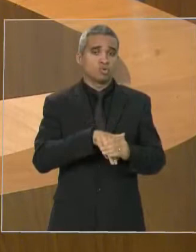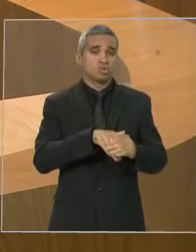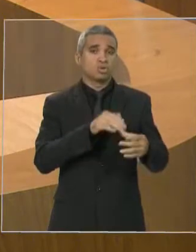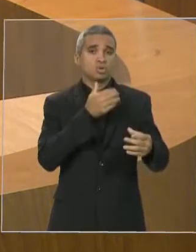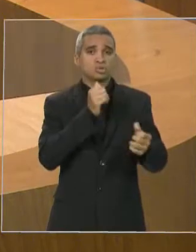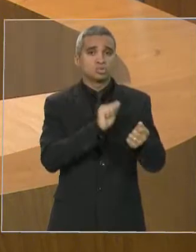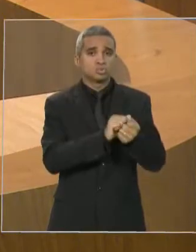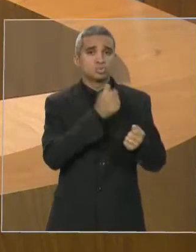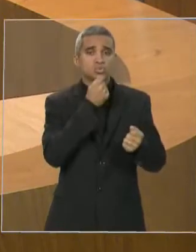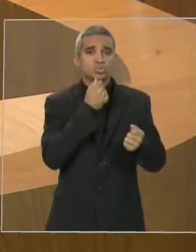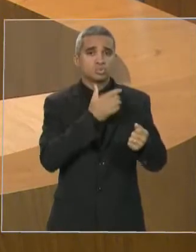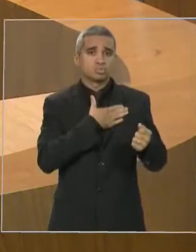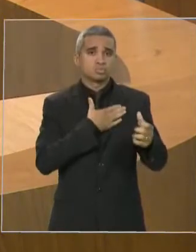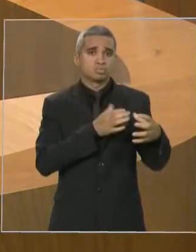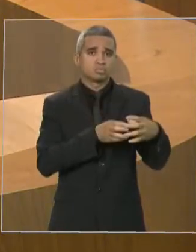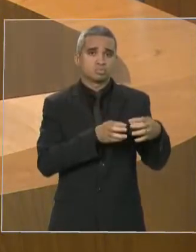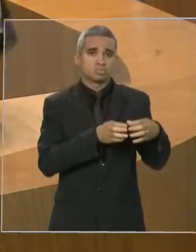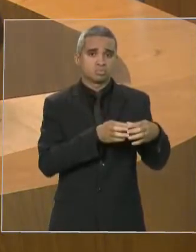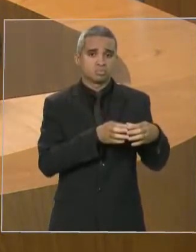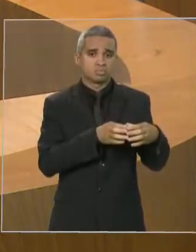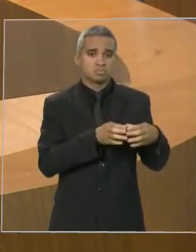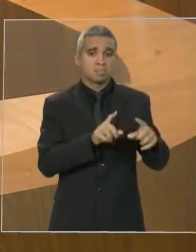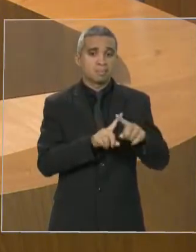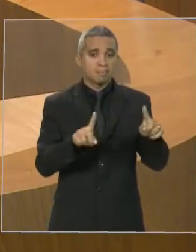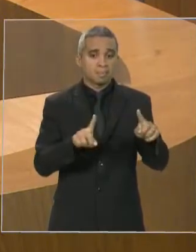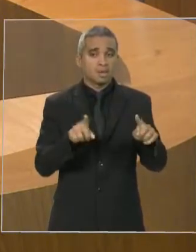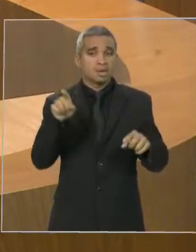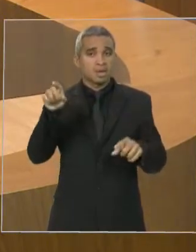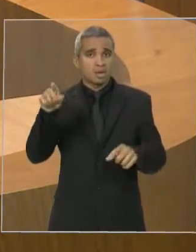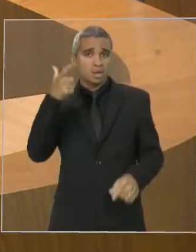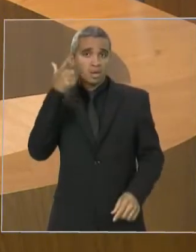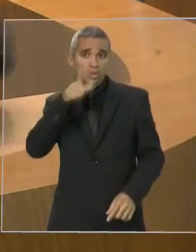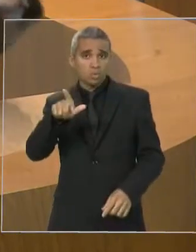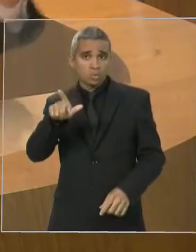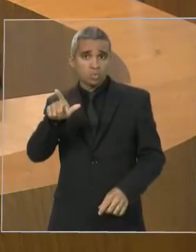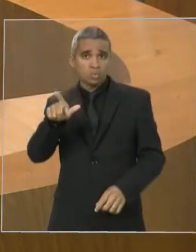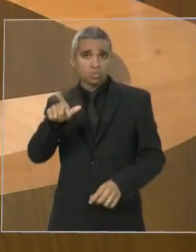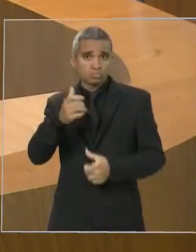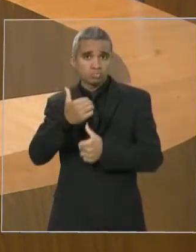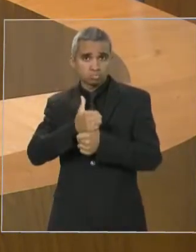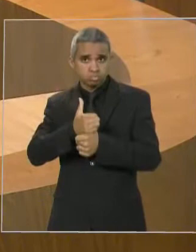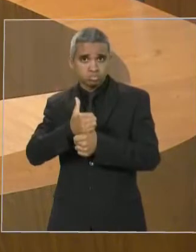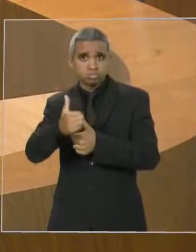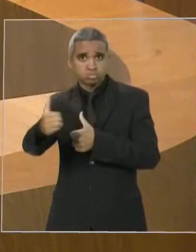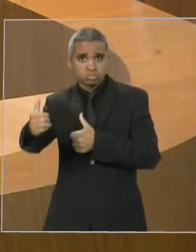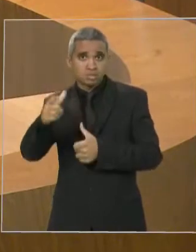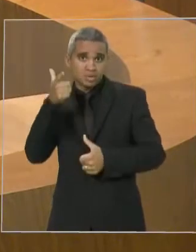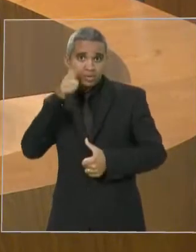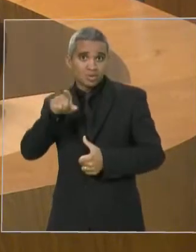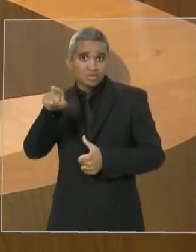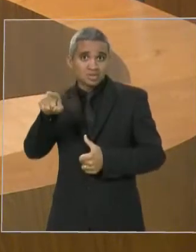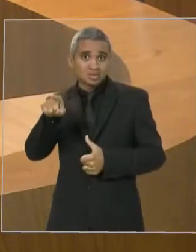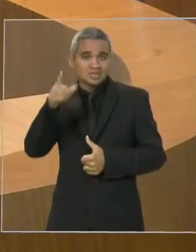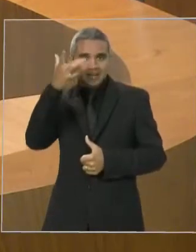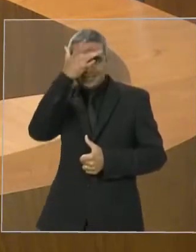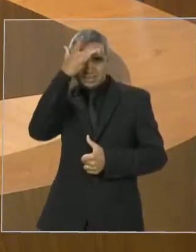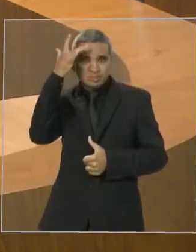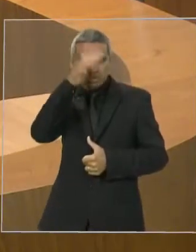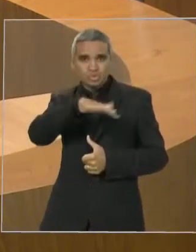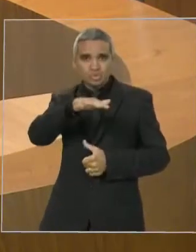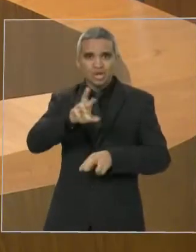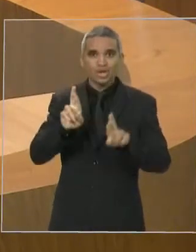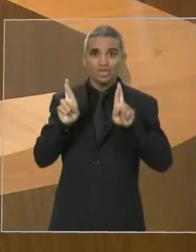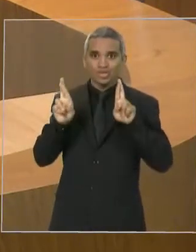partido, mas a partir do momento que ele ganhou, todos ficaram torcendo